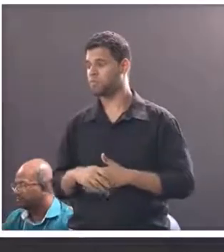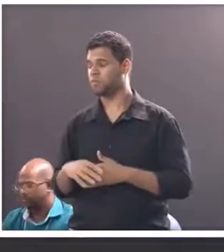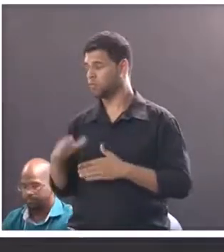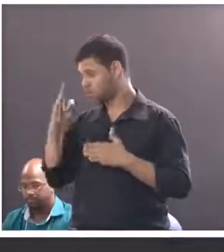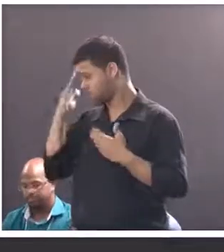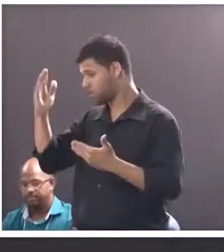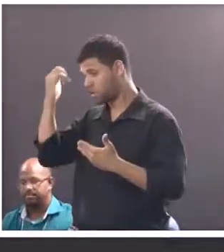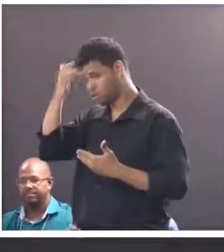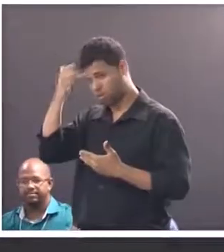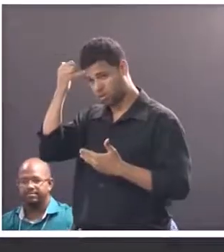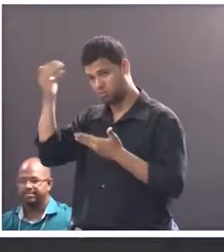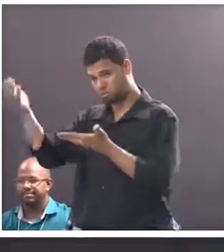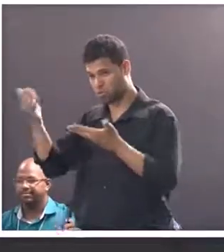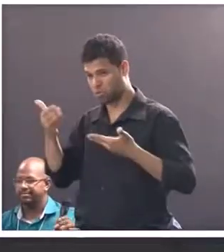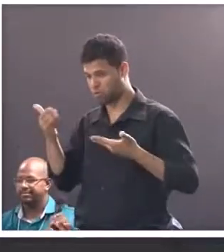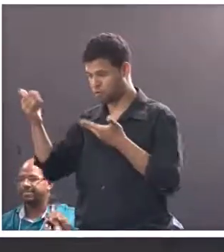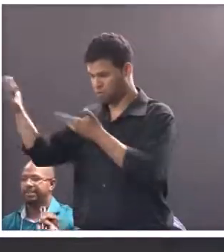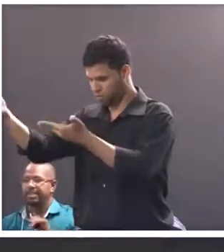convite. Okay?